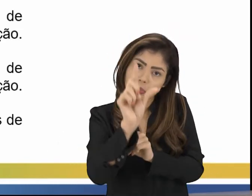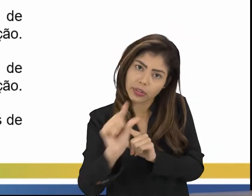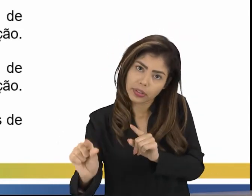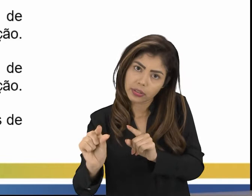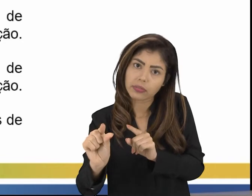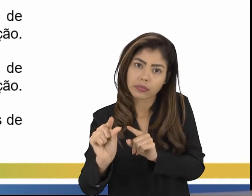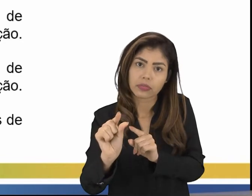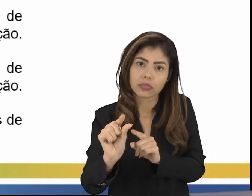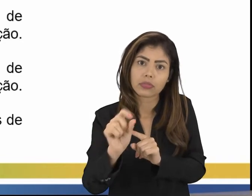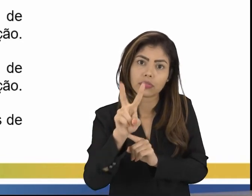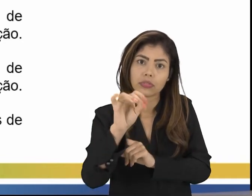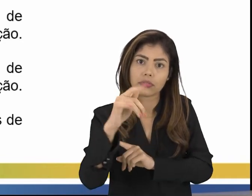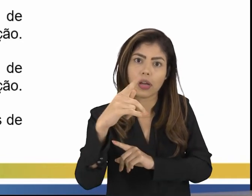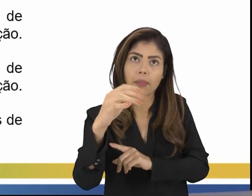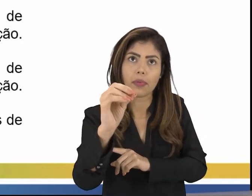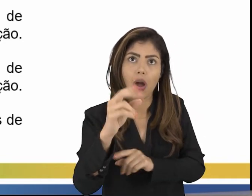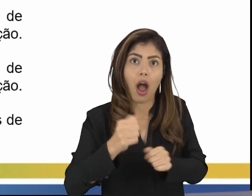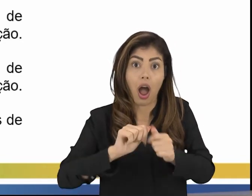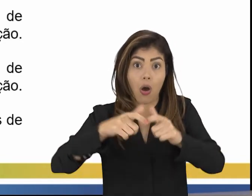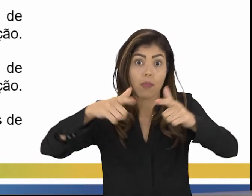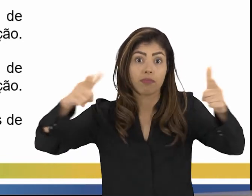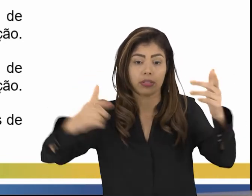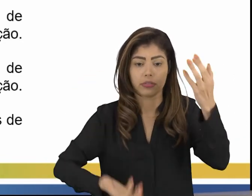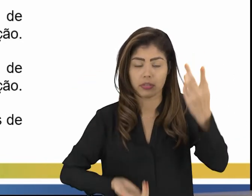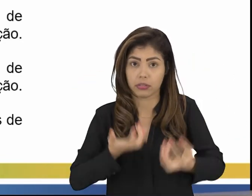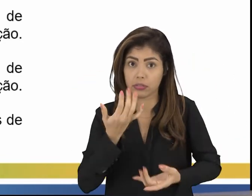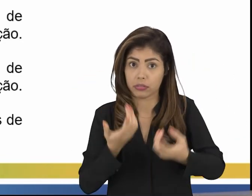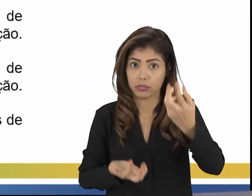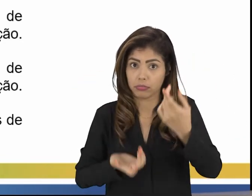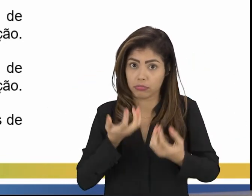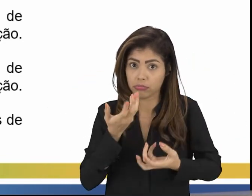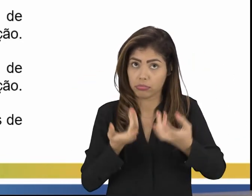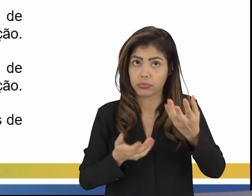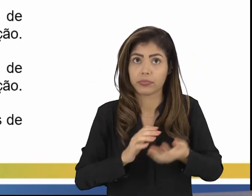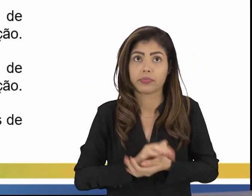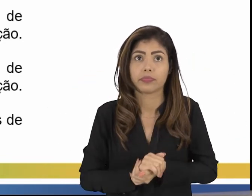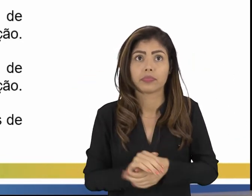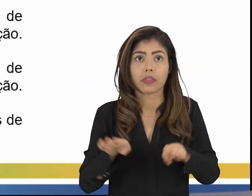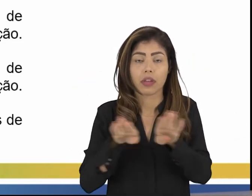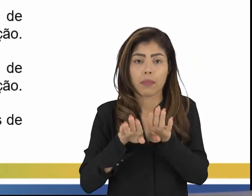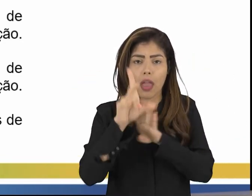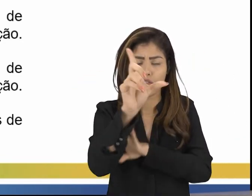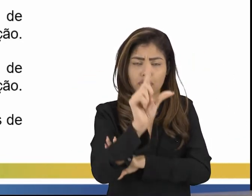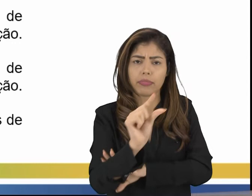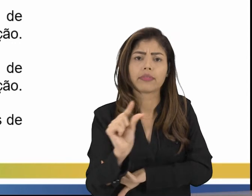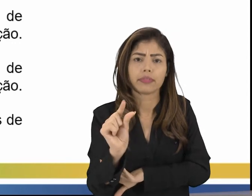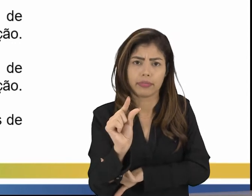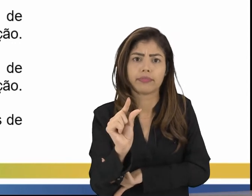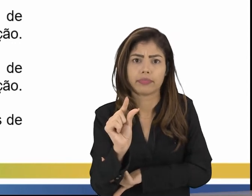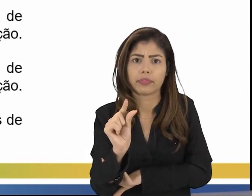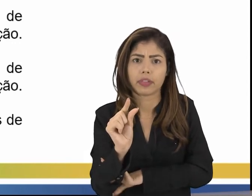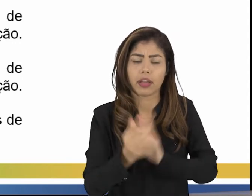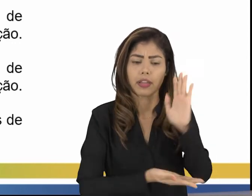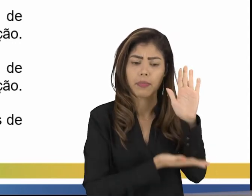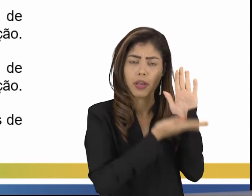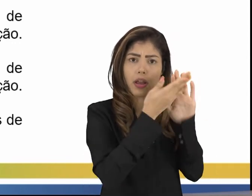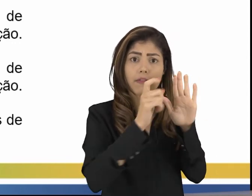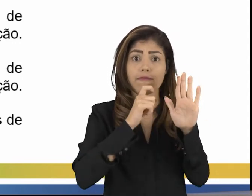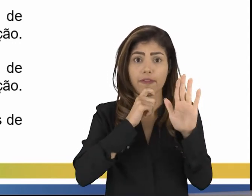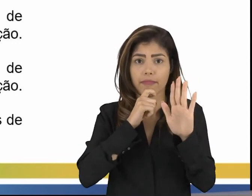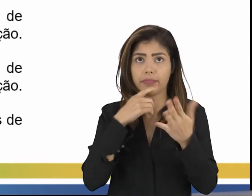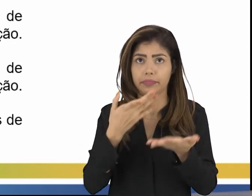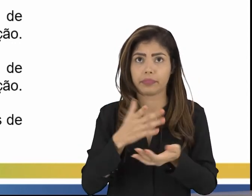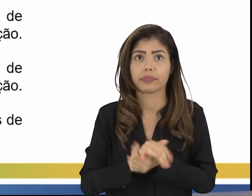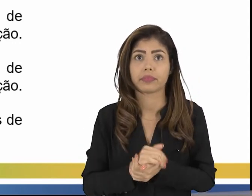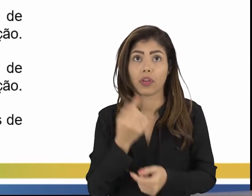vapor, eu tenho um aumento da temperatura de ebulição e tenho uma diminuição na minha temperatura de congelamento.